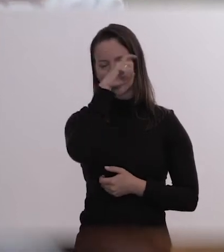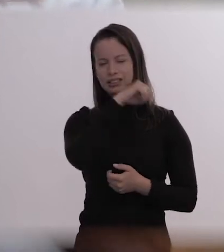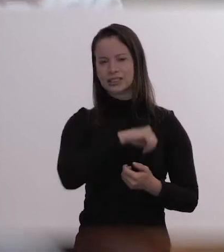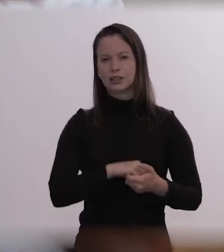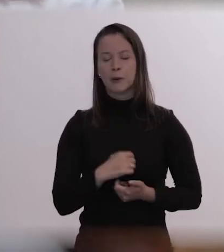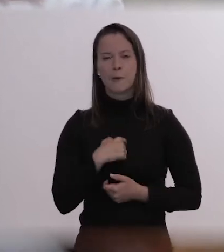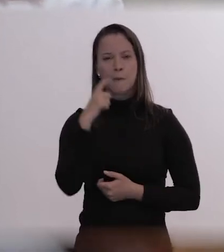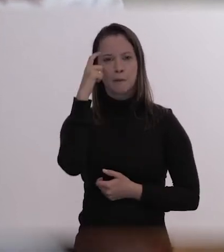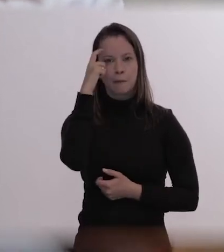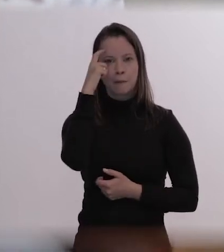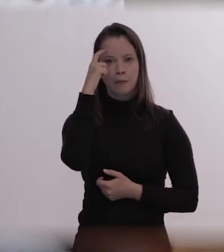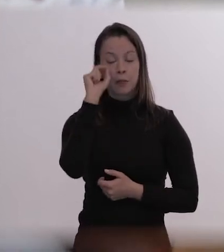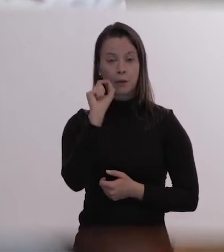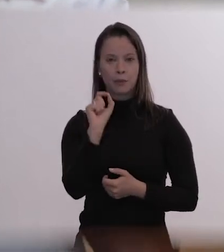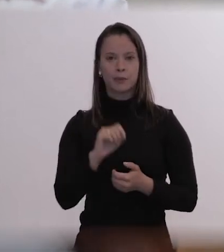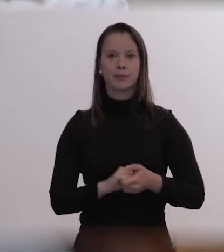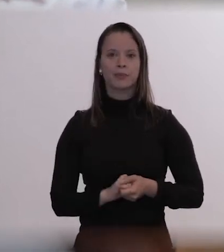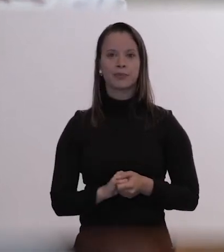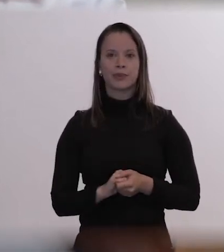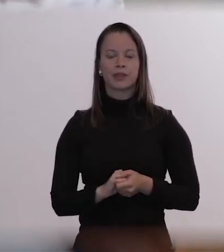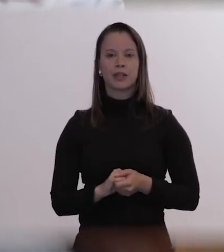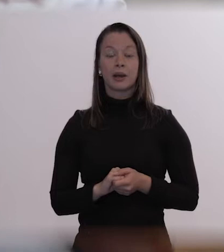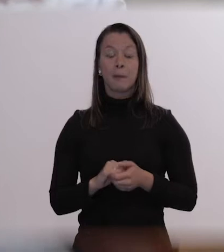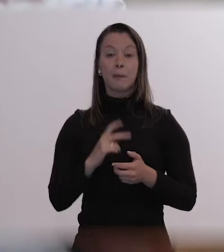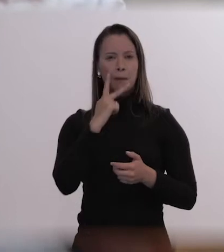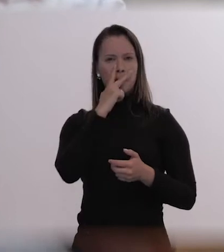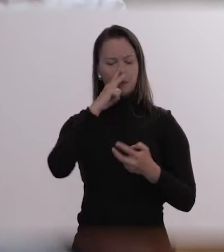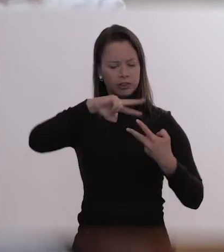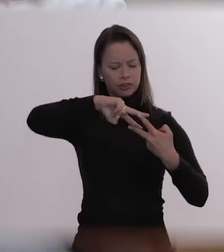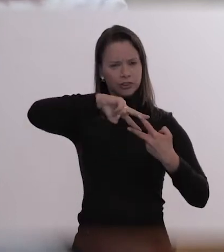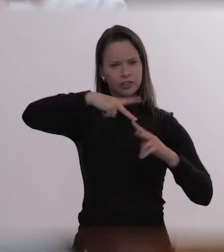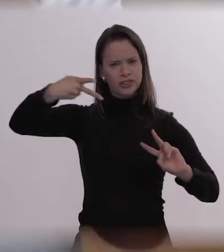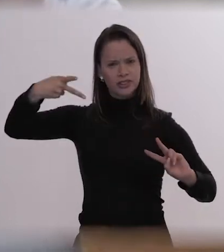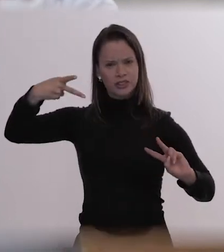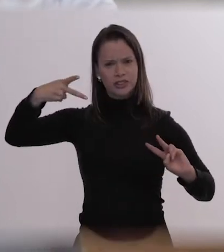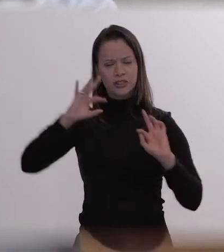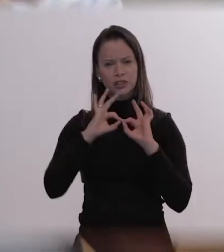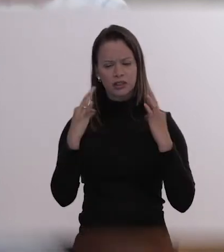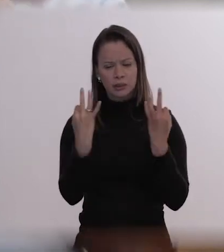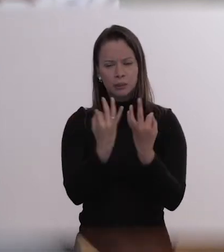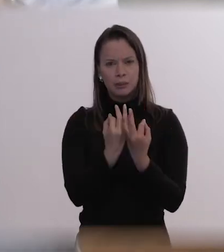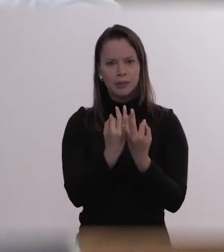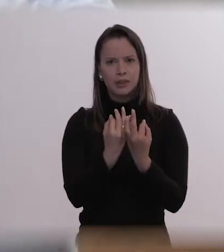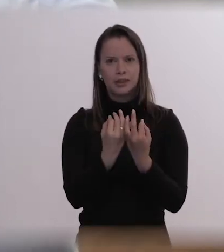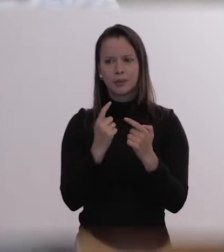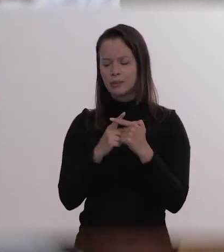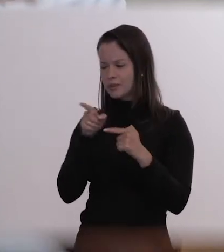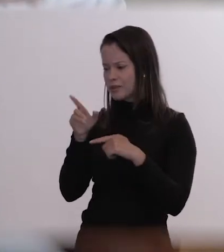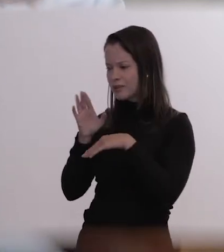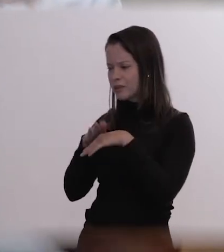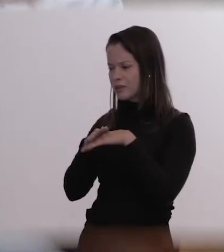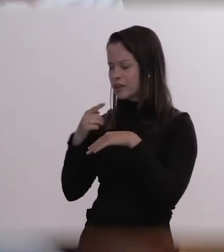Eu penso que seria mais na genética mesmo. Não é porque você fez que eu vou atrás e vou